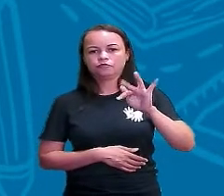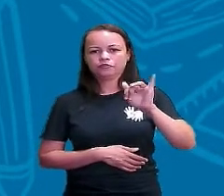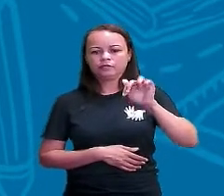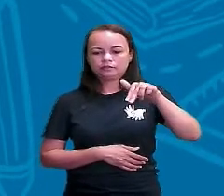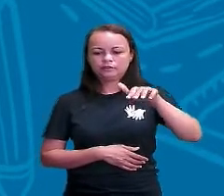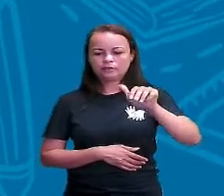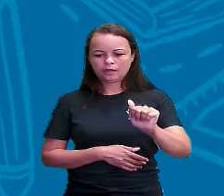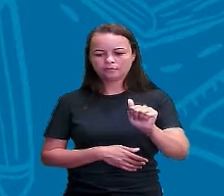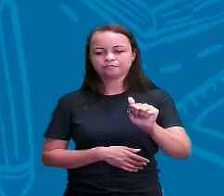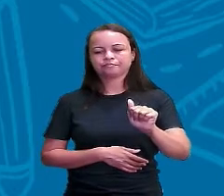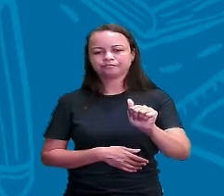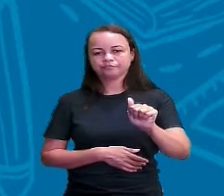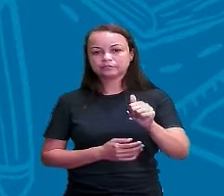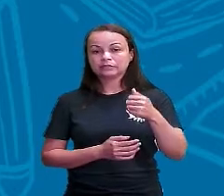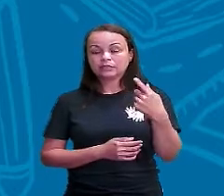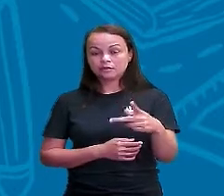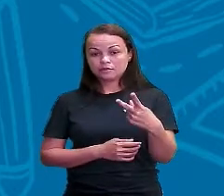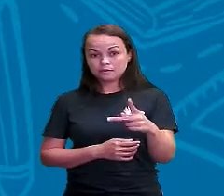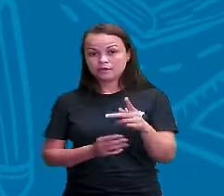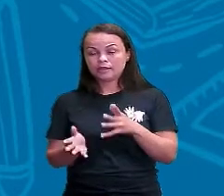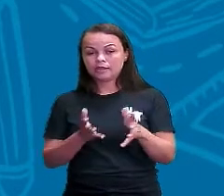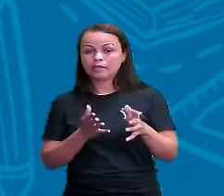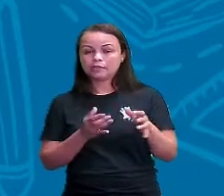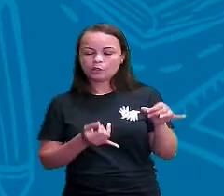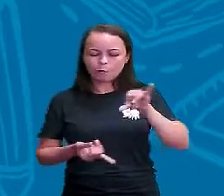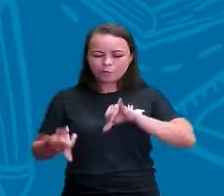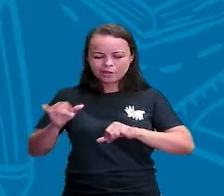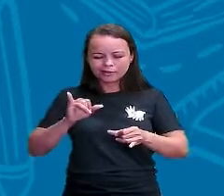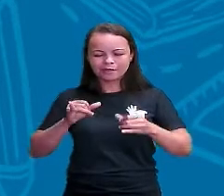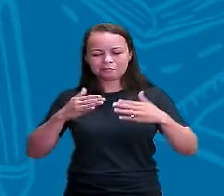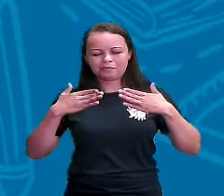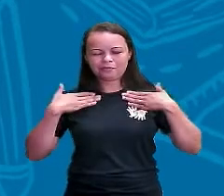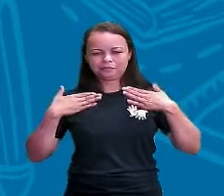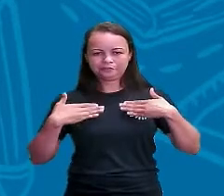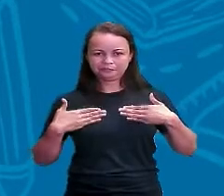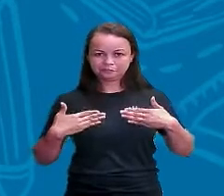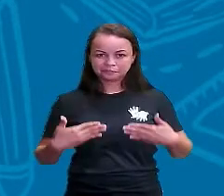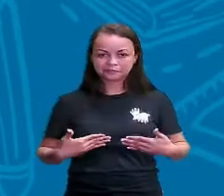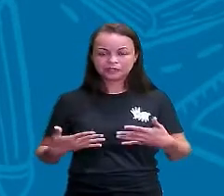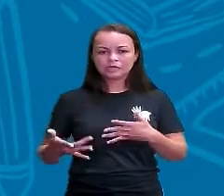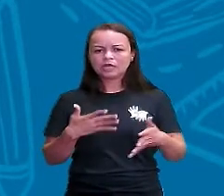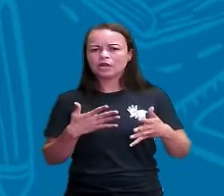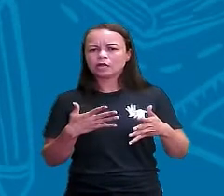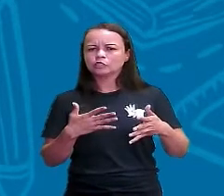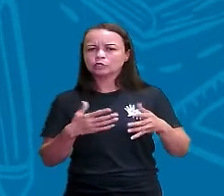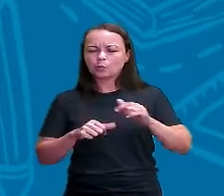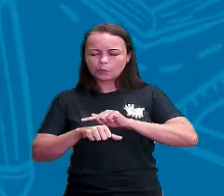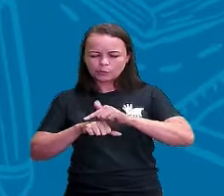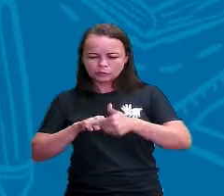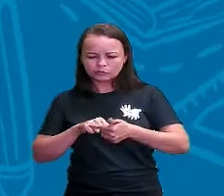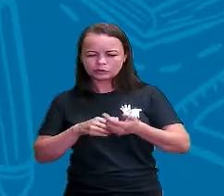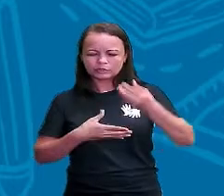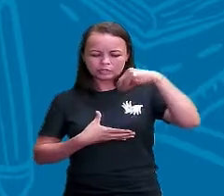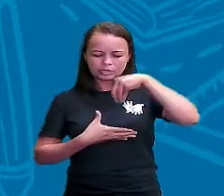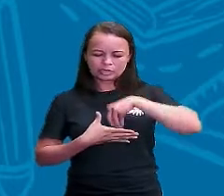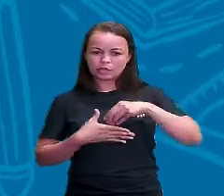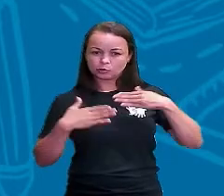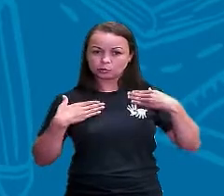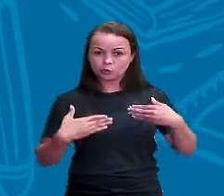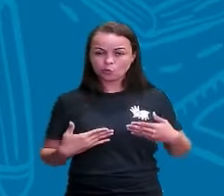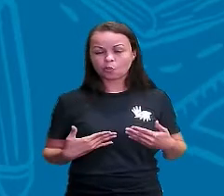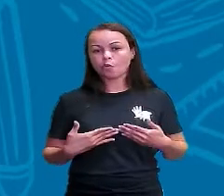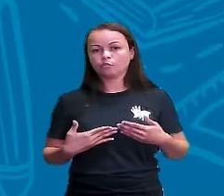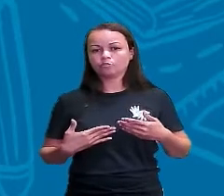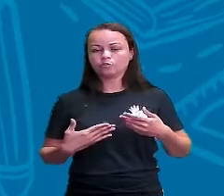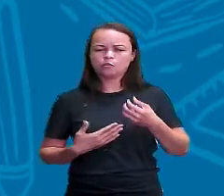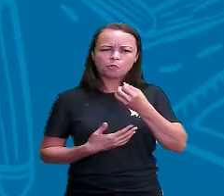ele é, com certeza, um dos químicos do nosso corpo, dos produtos, das substâncias químicas que são produzidas no nosso corpo, muito bem